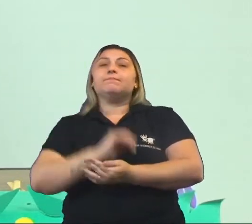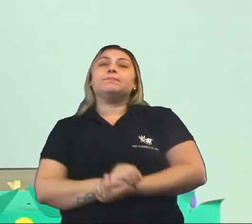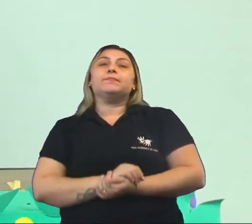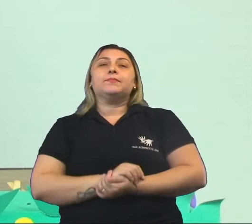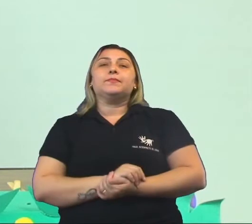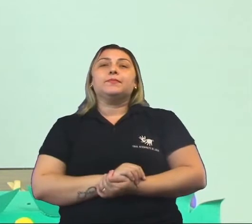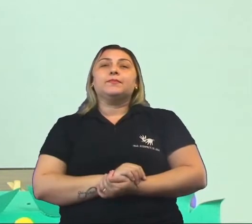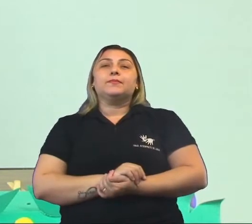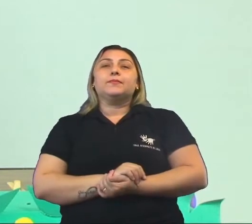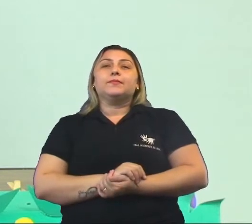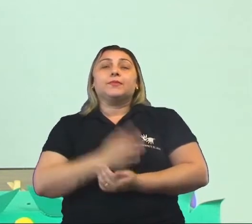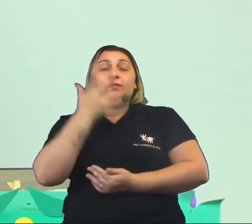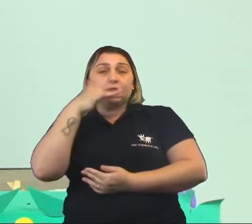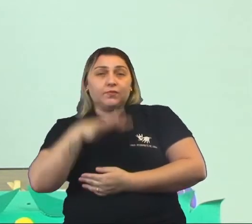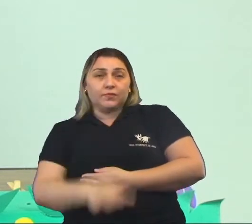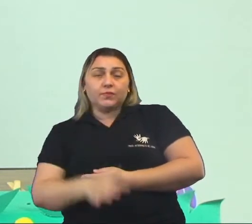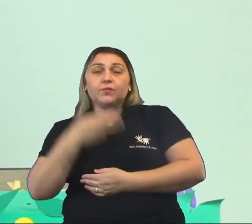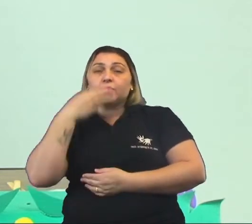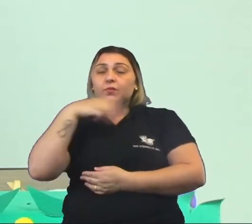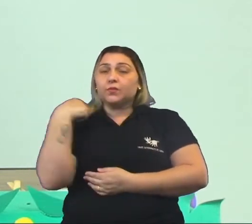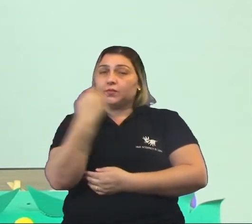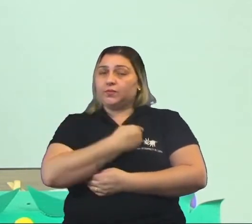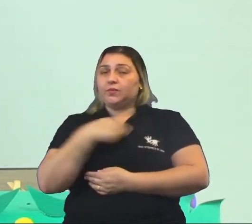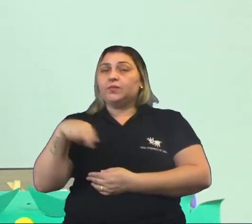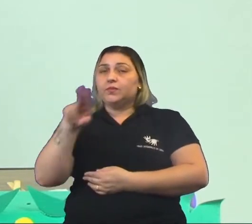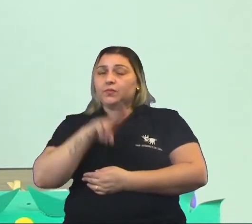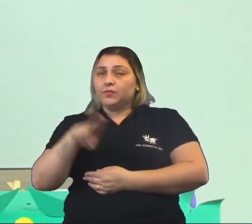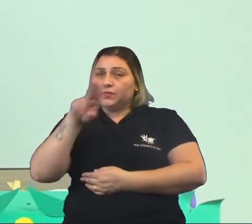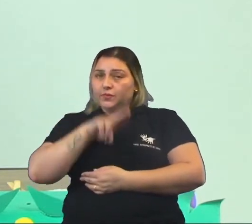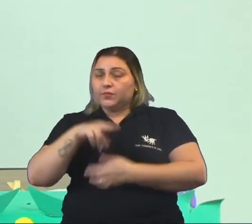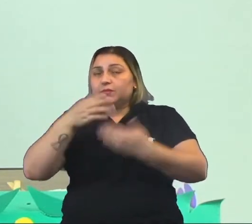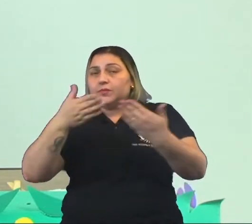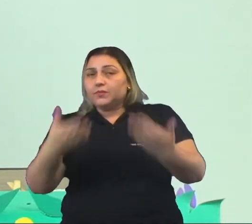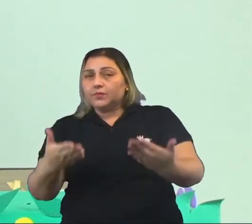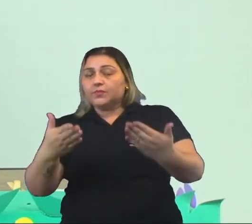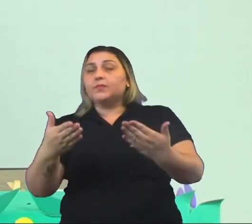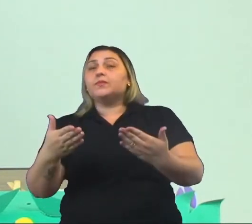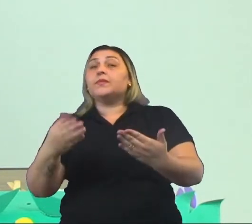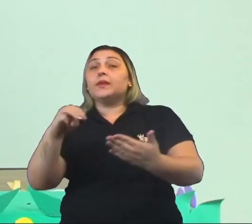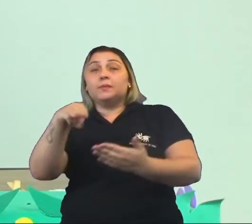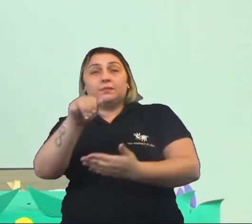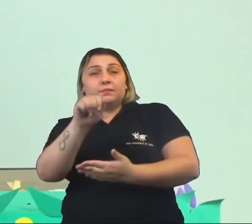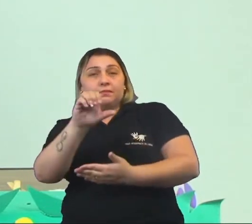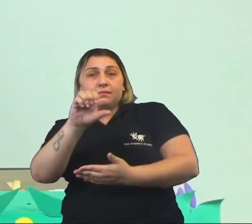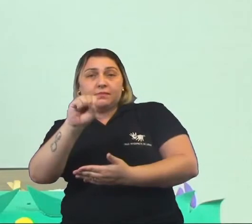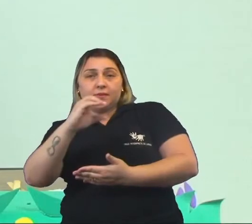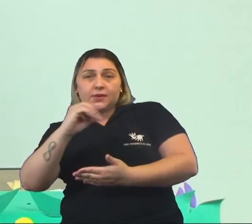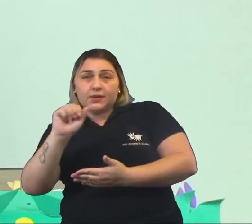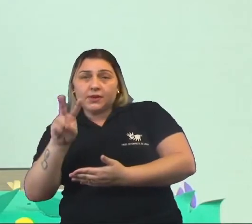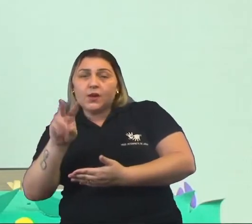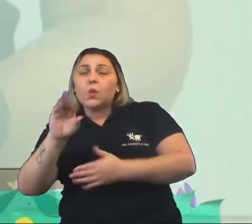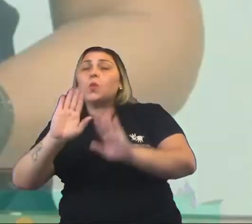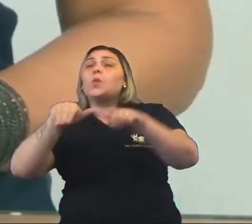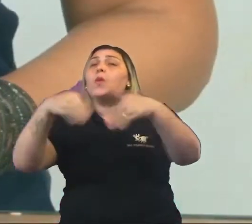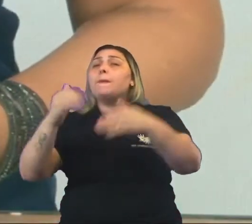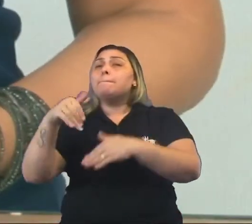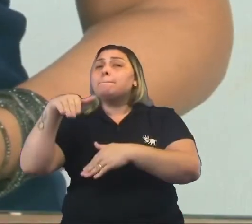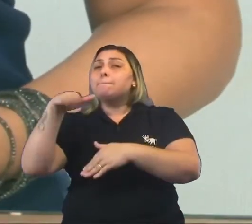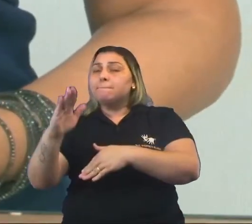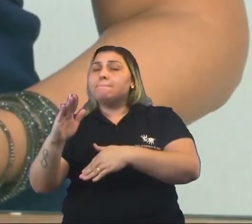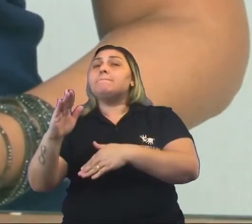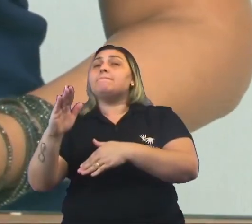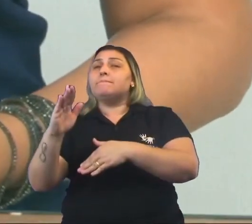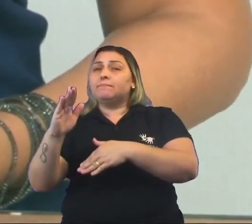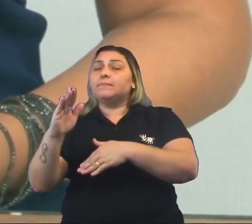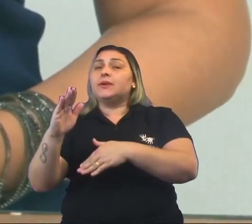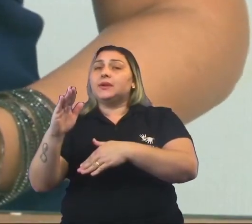será, crianças, que o açúcar que nós utilizamos, levando em consideração o açúcar mascavo, qual será que é mais propício